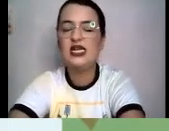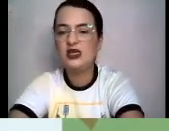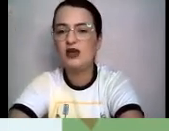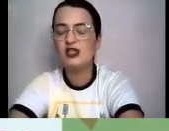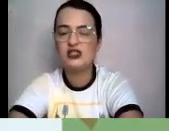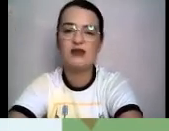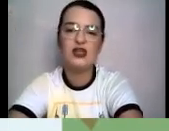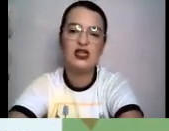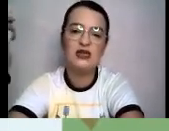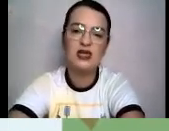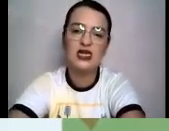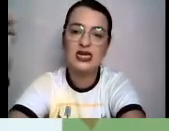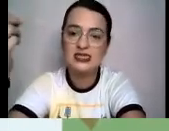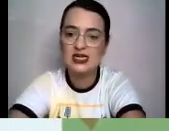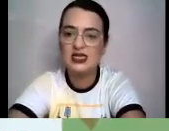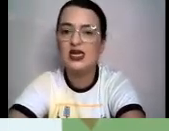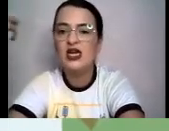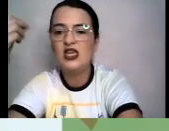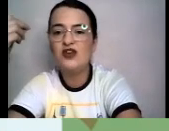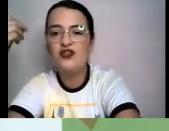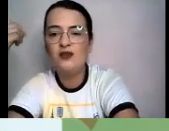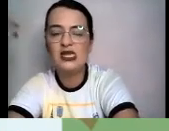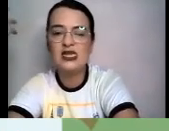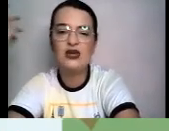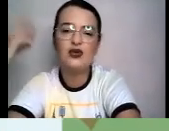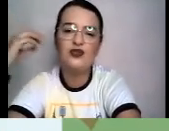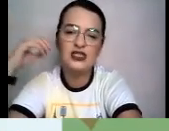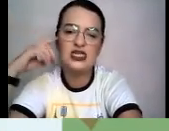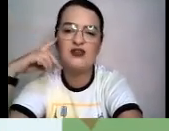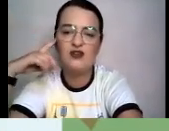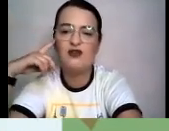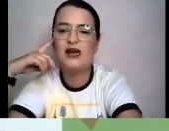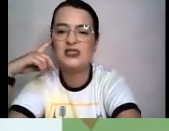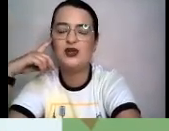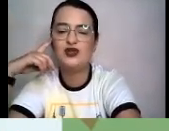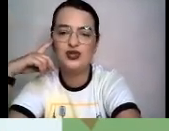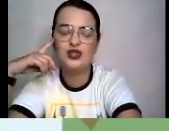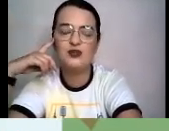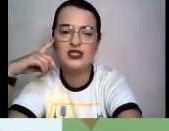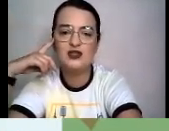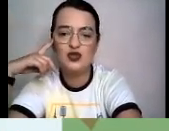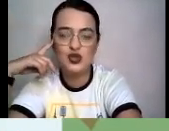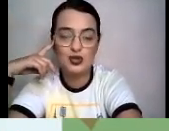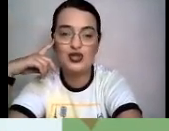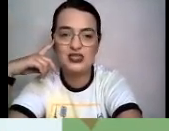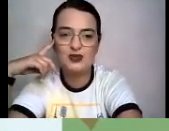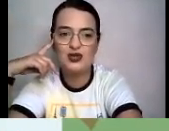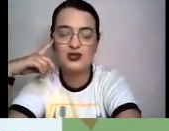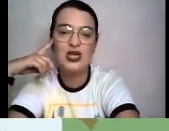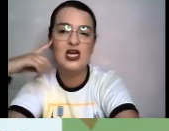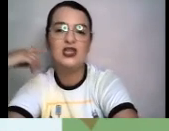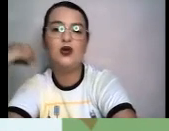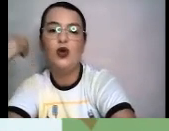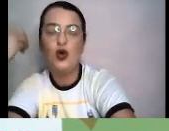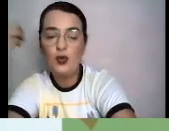e garantir o abastecimento da demanda crescente. Tem fomentado conflitos que envolvem países produtores como consumidores desses